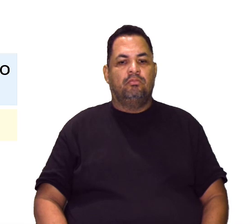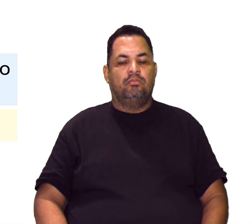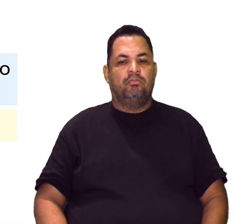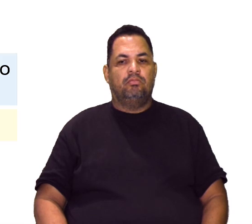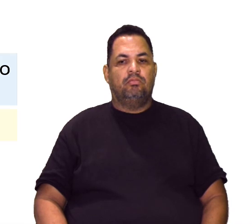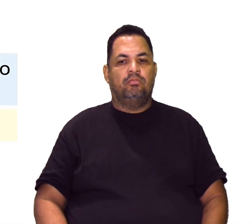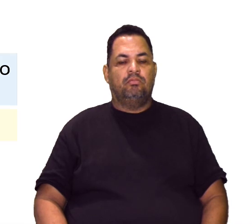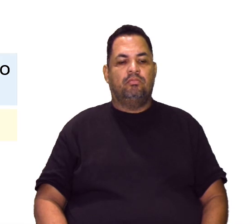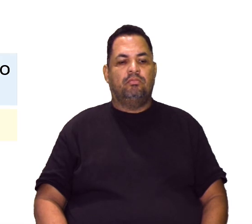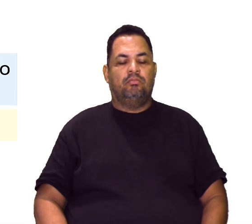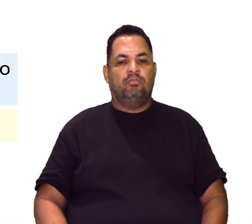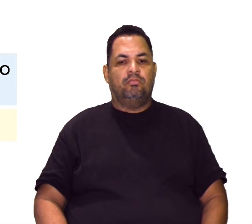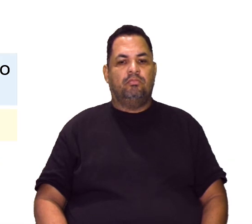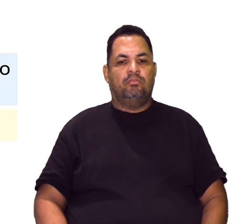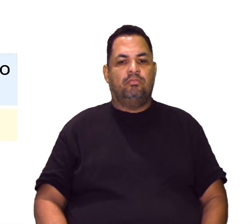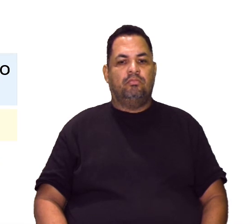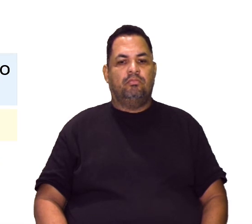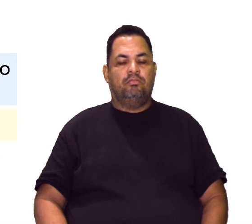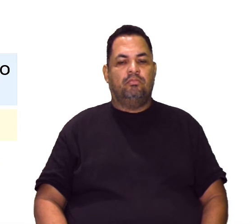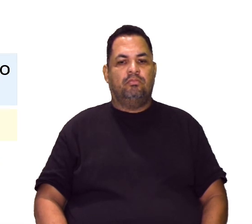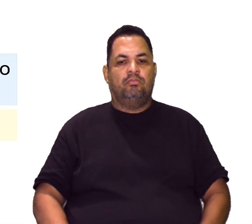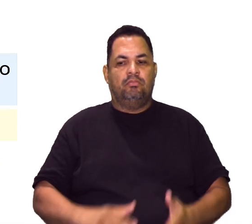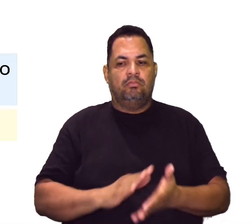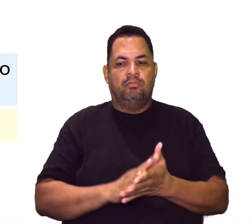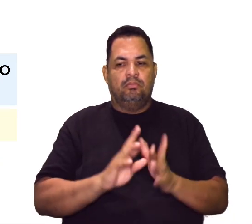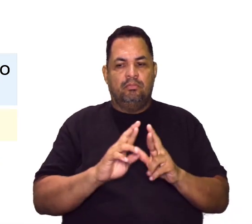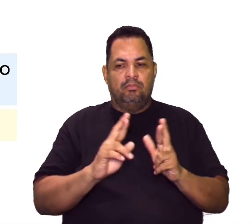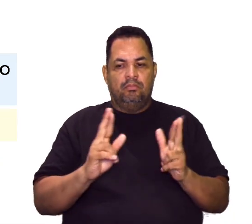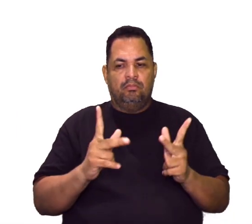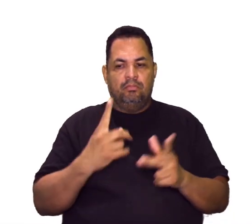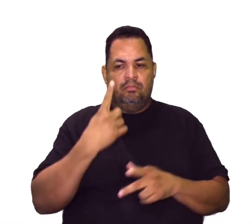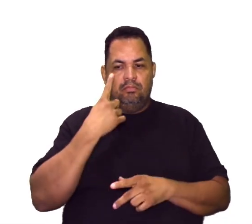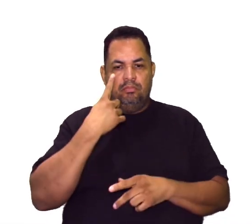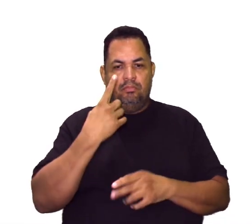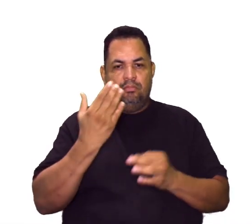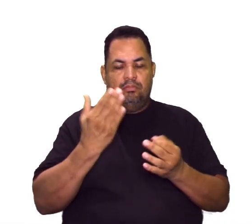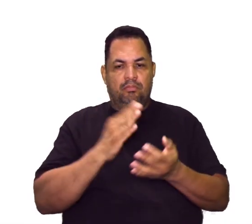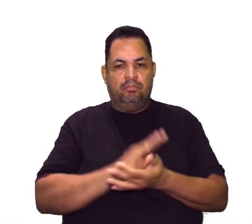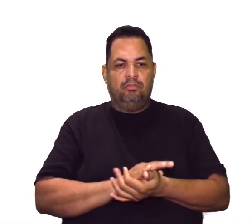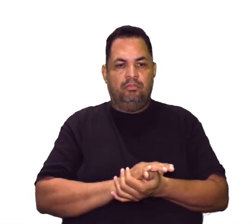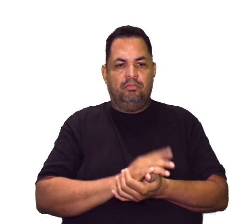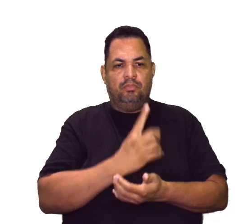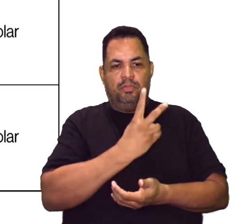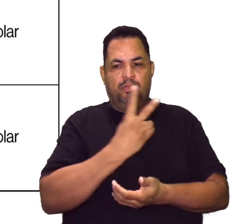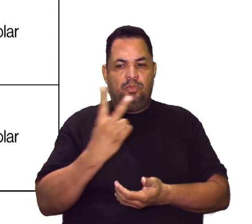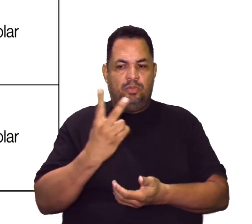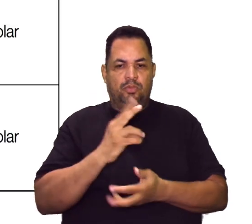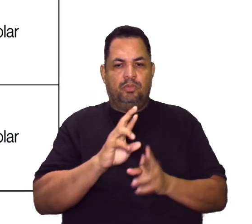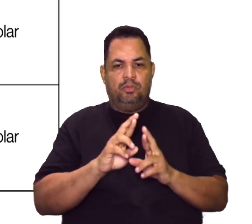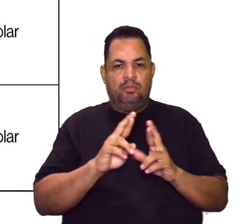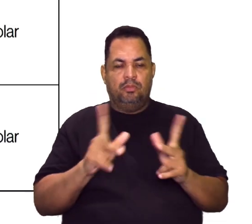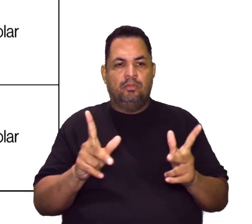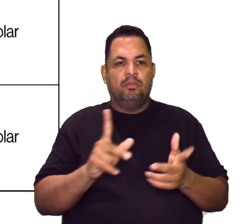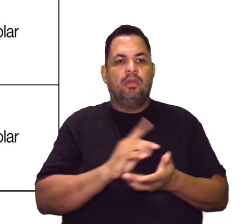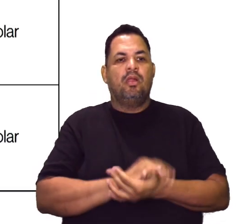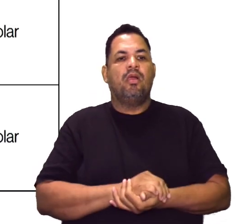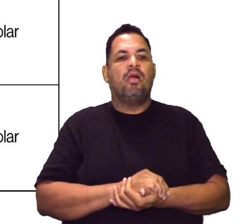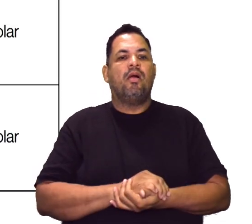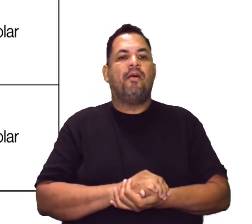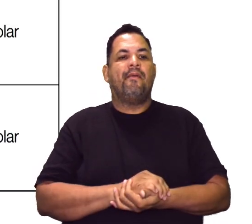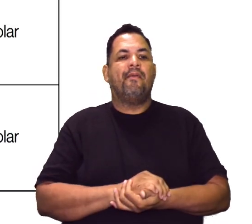dipolar, para que a gente possa diferenciar uma molécula polar de uma molécula apolar.